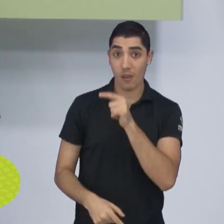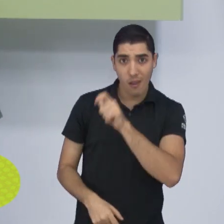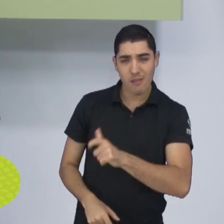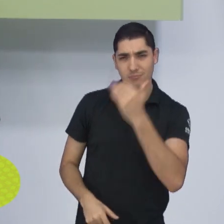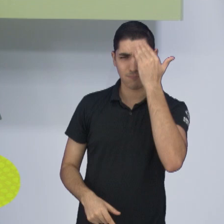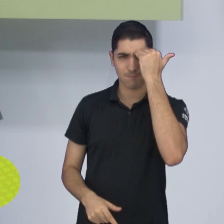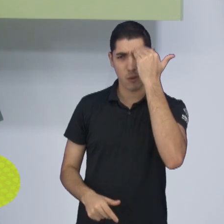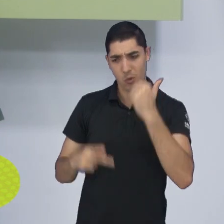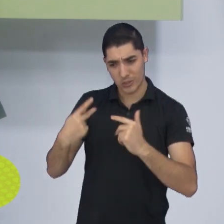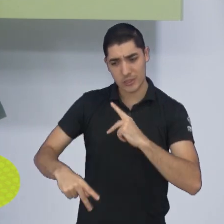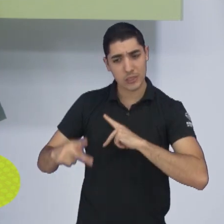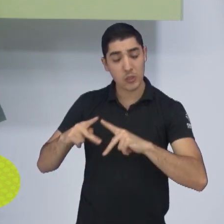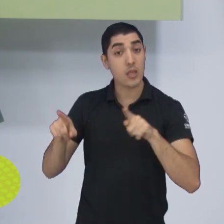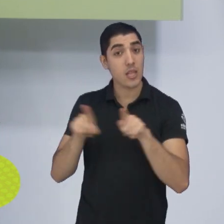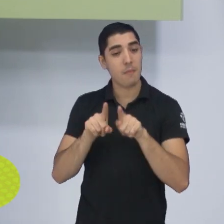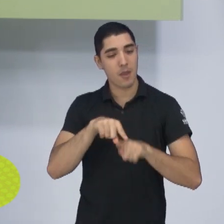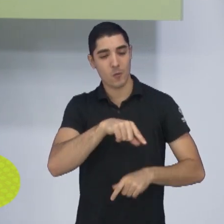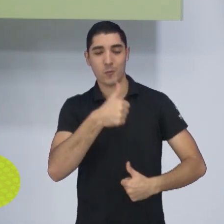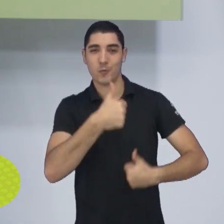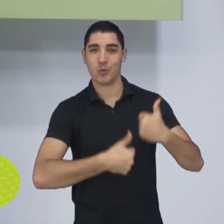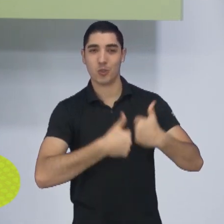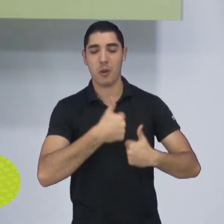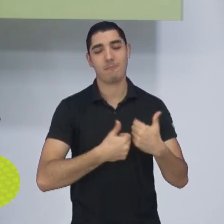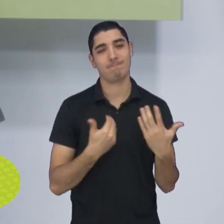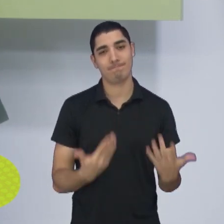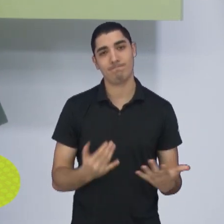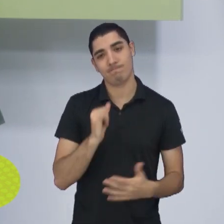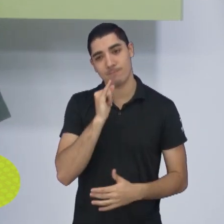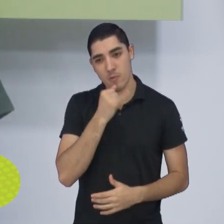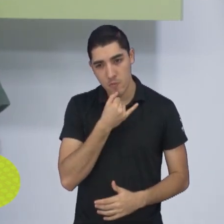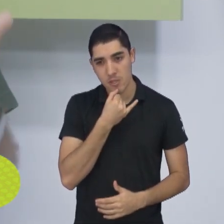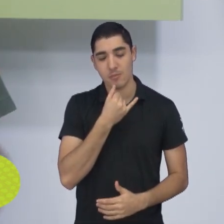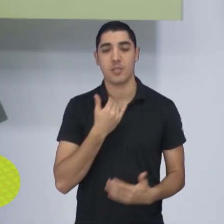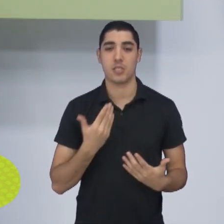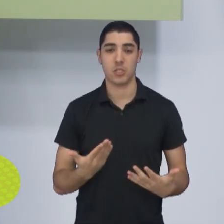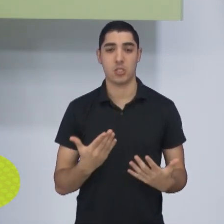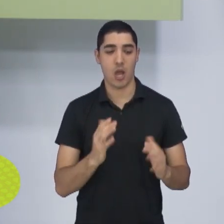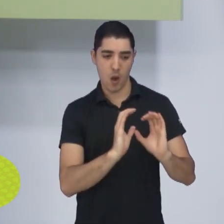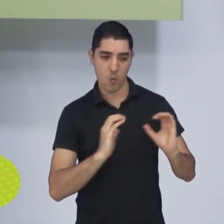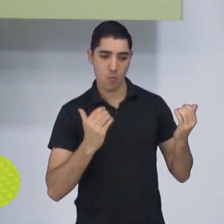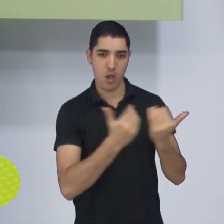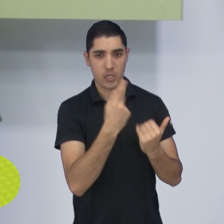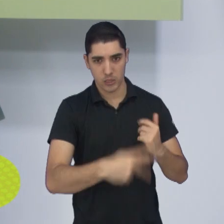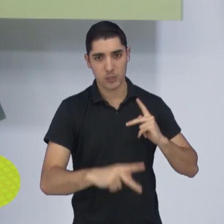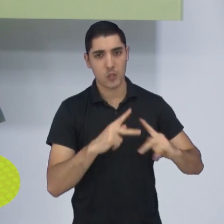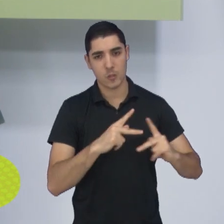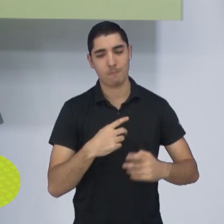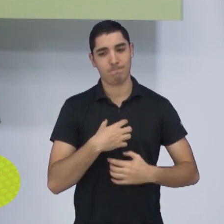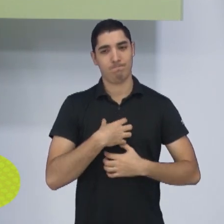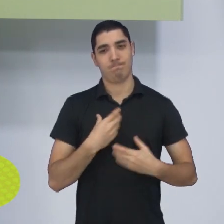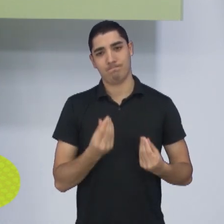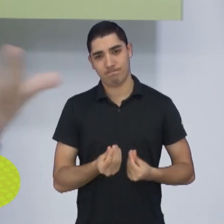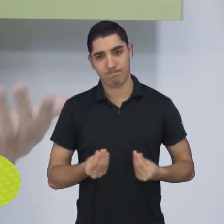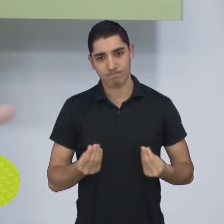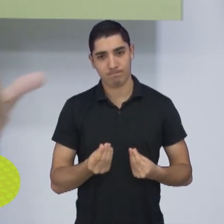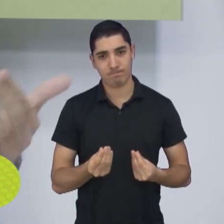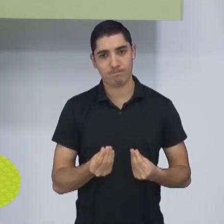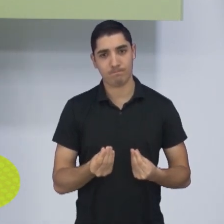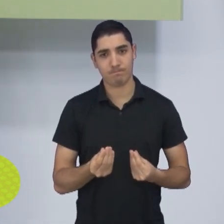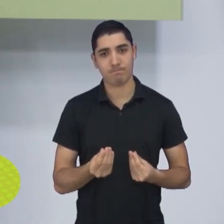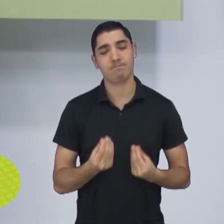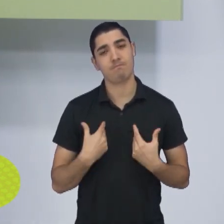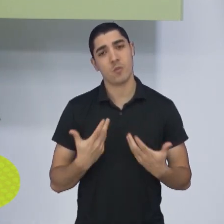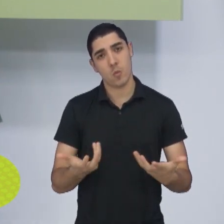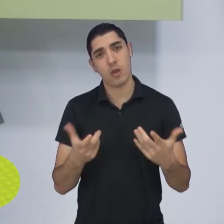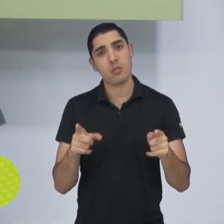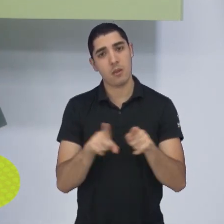também marcou o nome no clube. É uma perda aí, infelizmente, para a comunidade aqui de São José dos Campos, grande. E eu quero, em